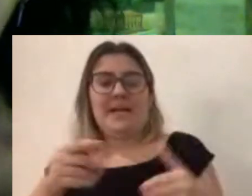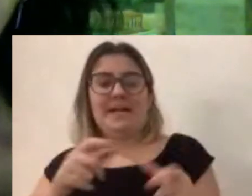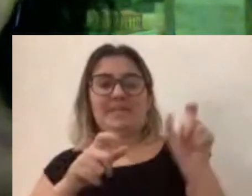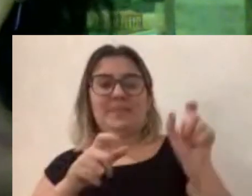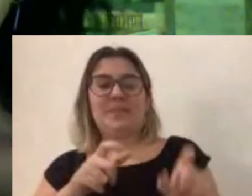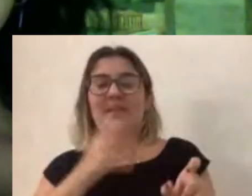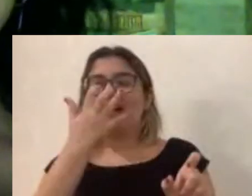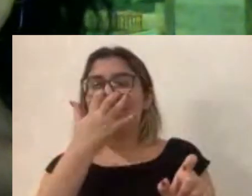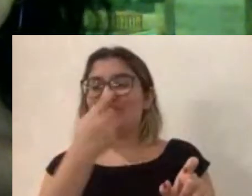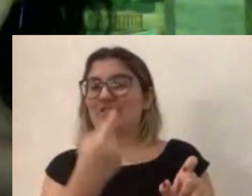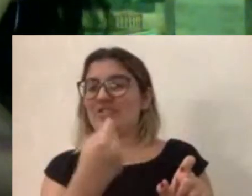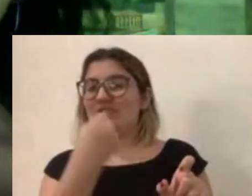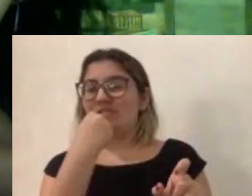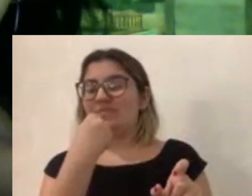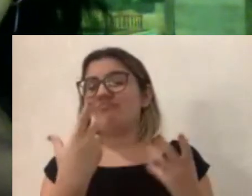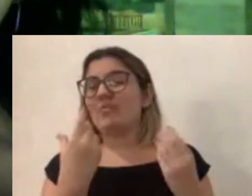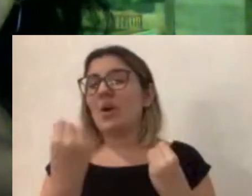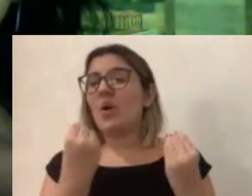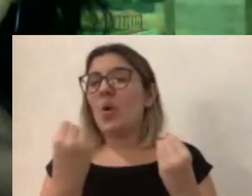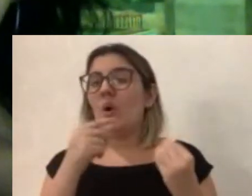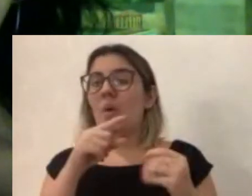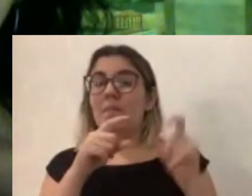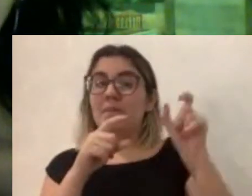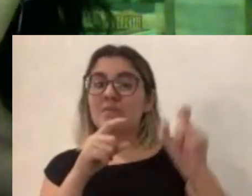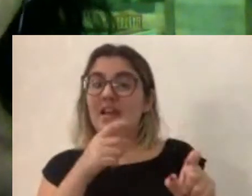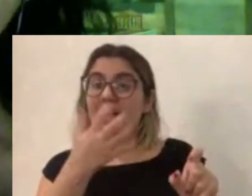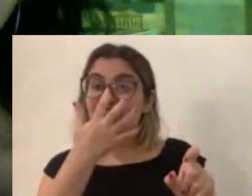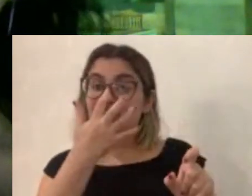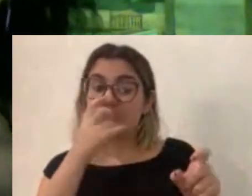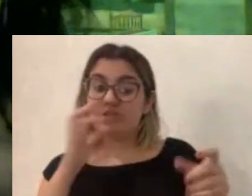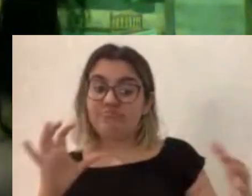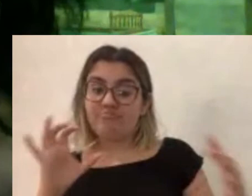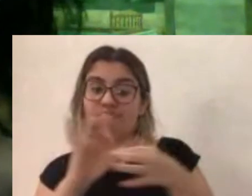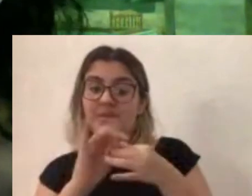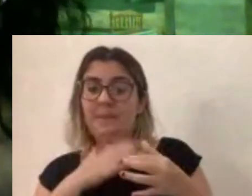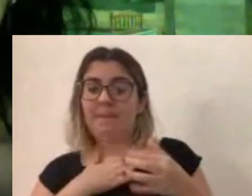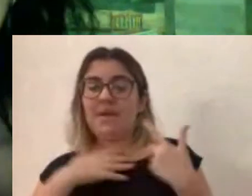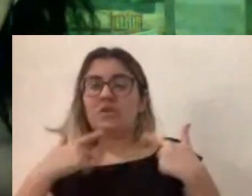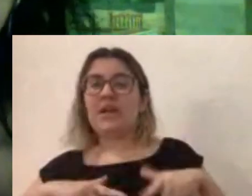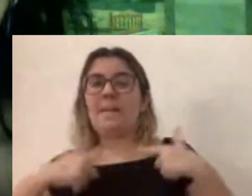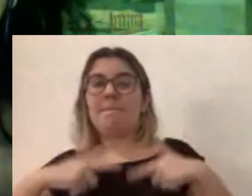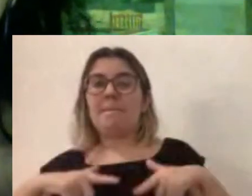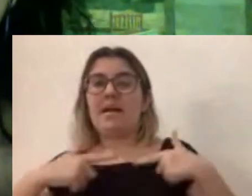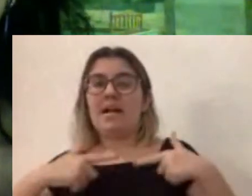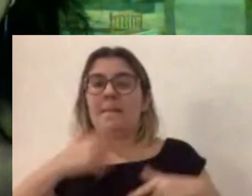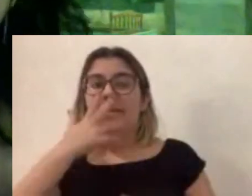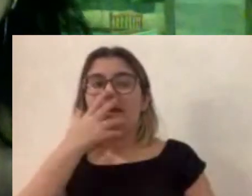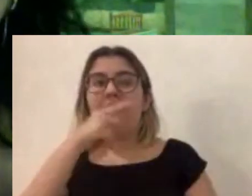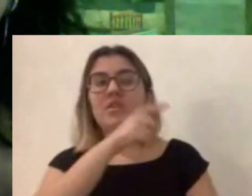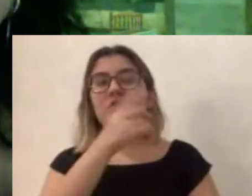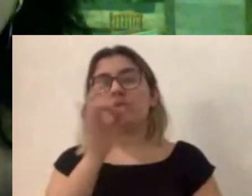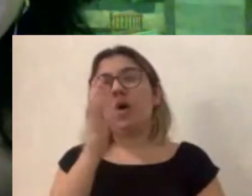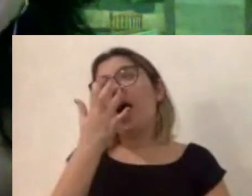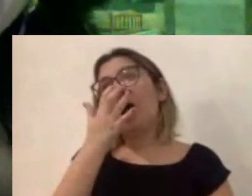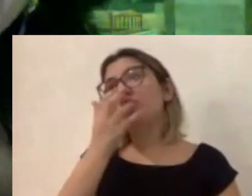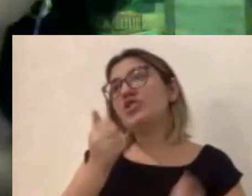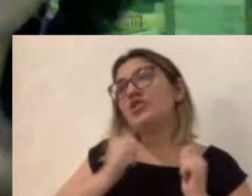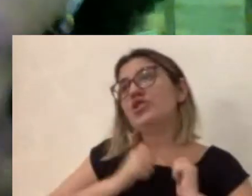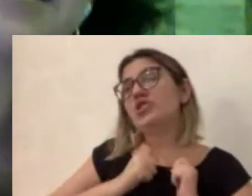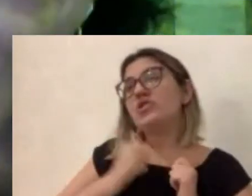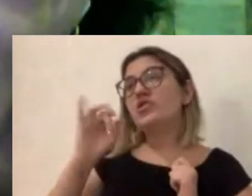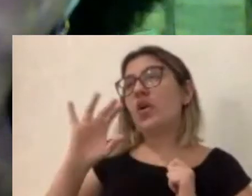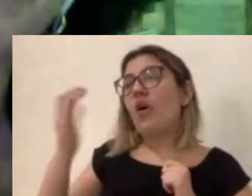relação dialógica com o teu espectador, né? O quanto você implica o espectador no teu trabalho, ele não está ali